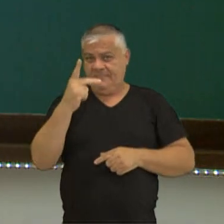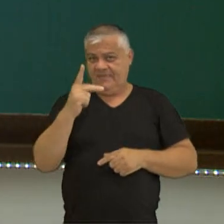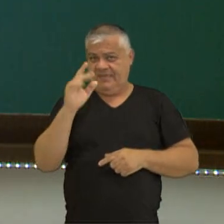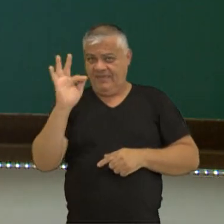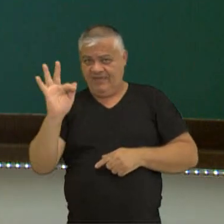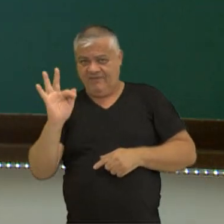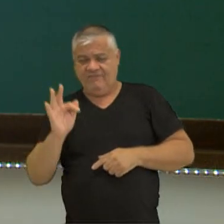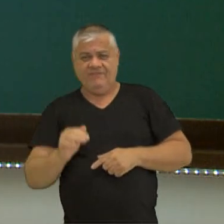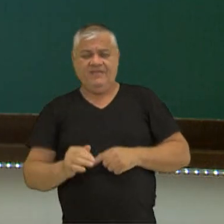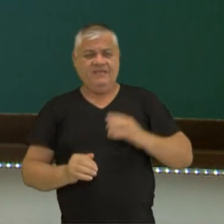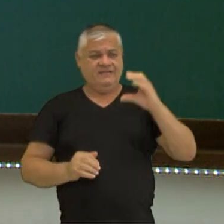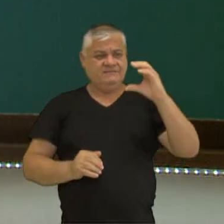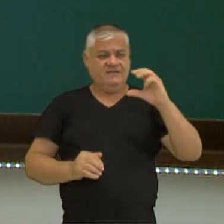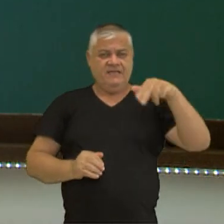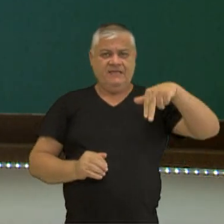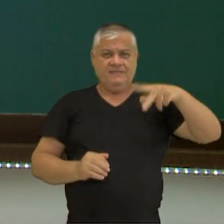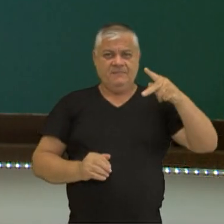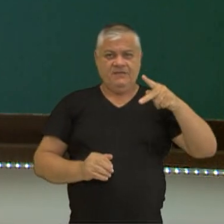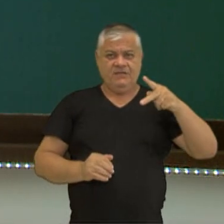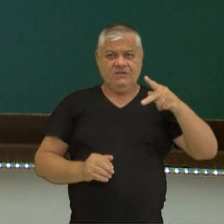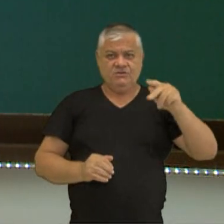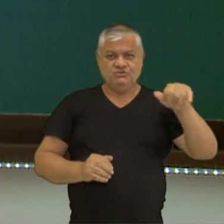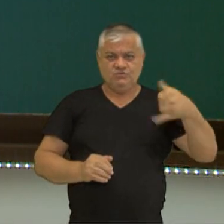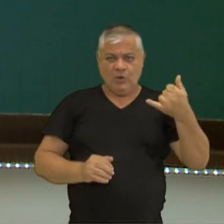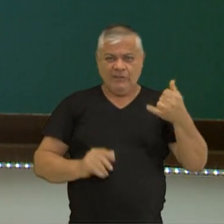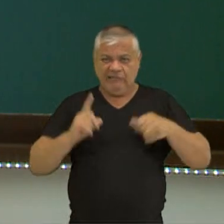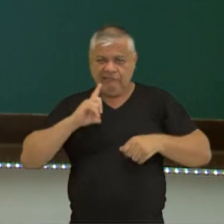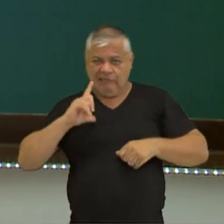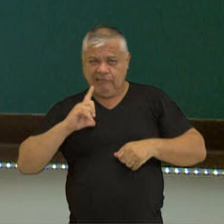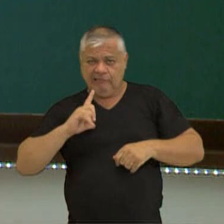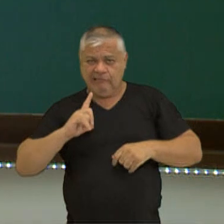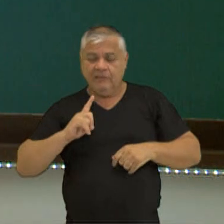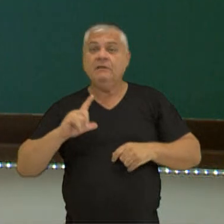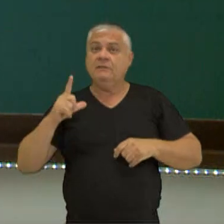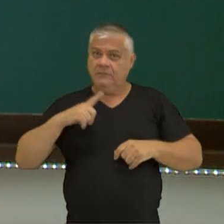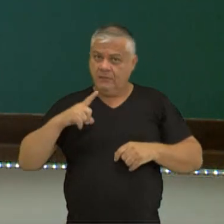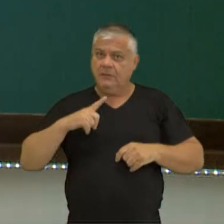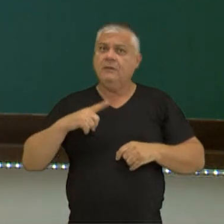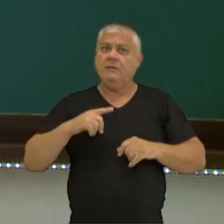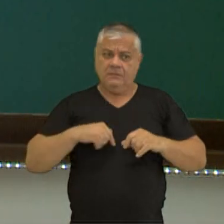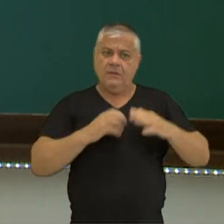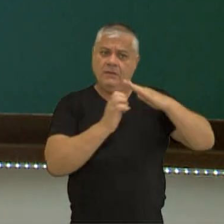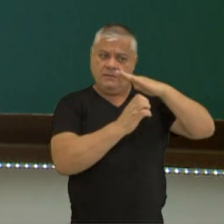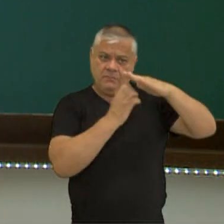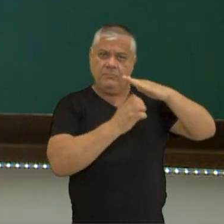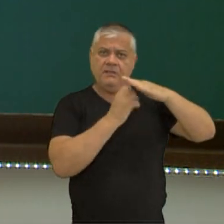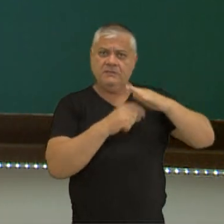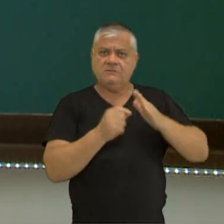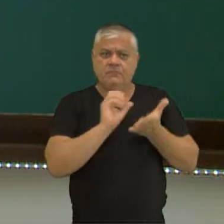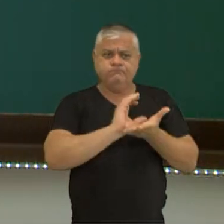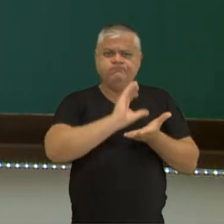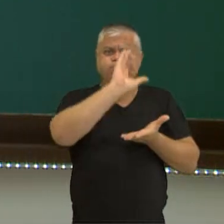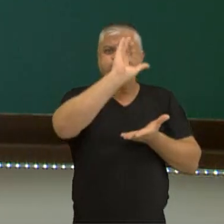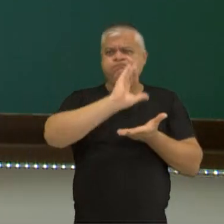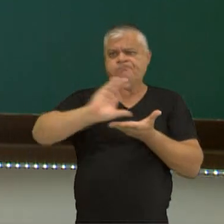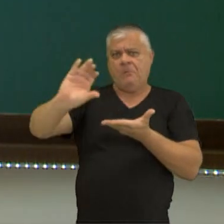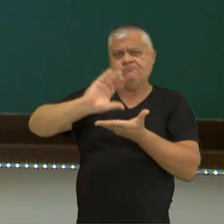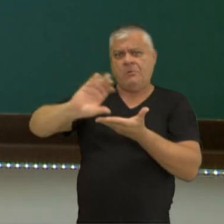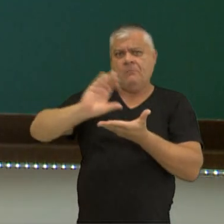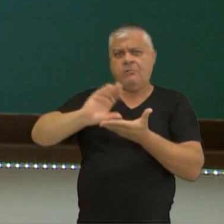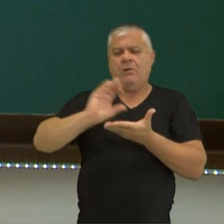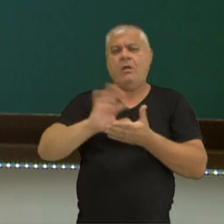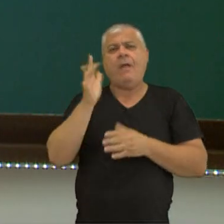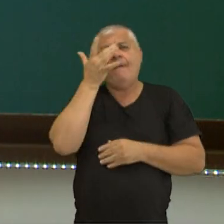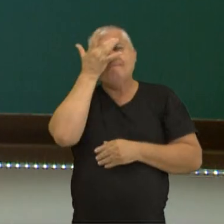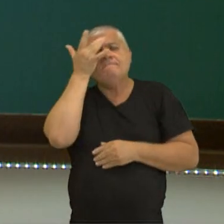dentro do investimento? Sim, as pessoas jurídicas têm mais recursos para investir, uma vez que sua receita mensal é maior do que